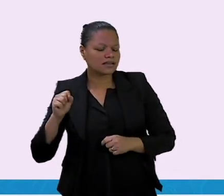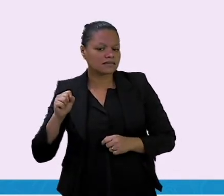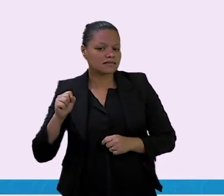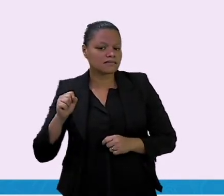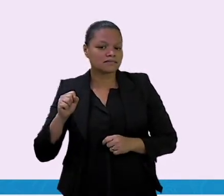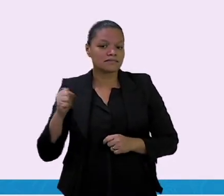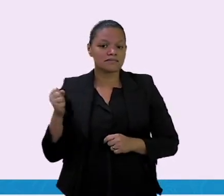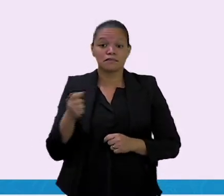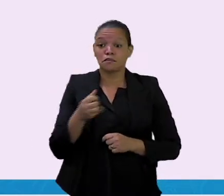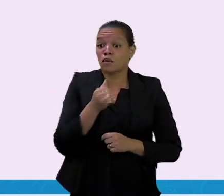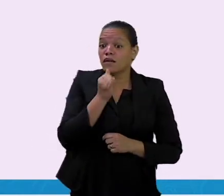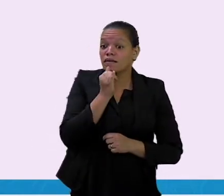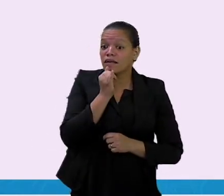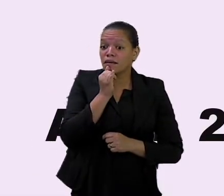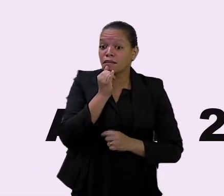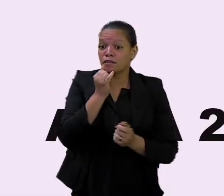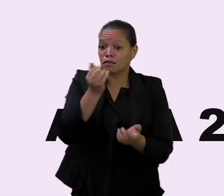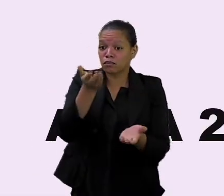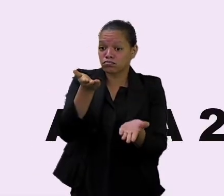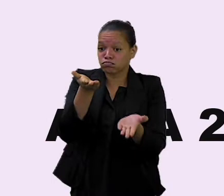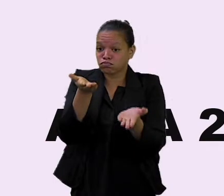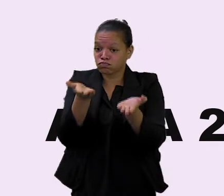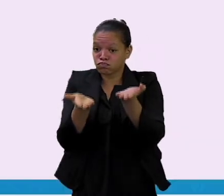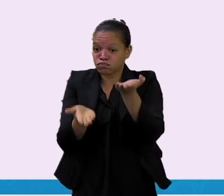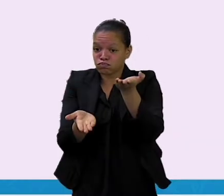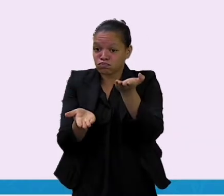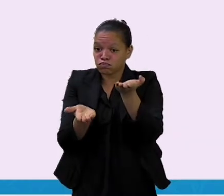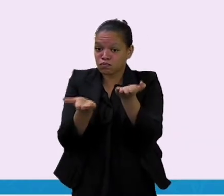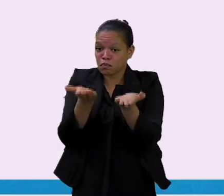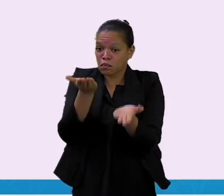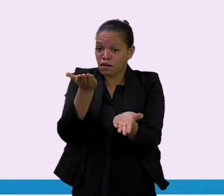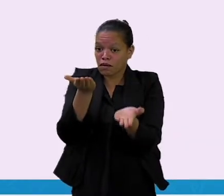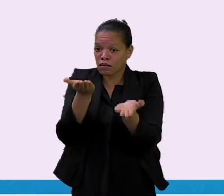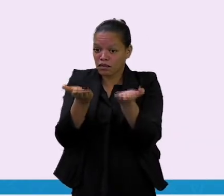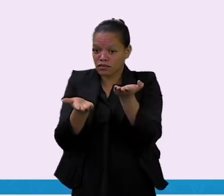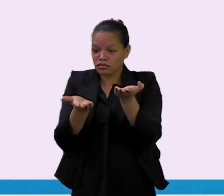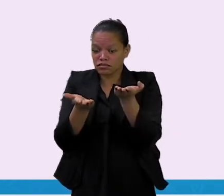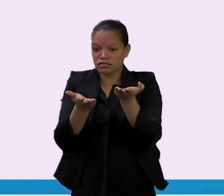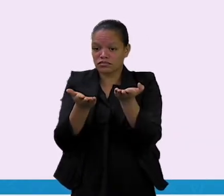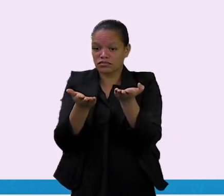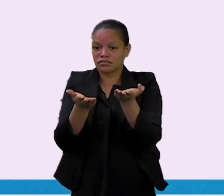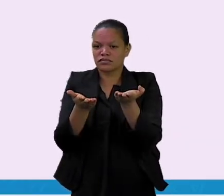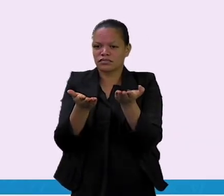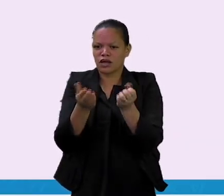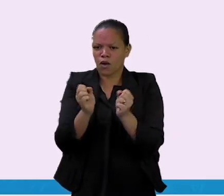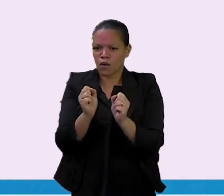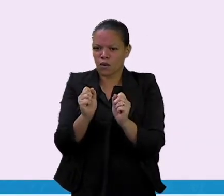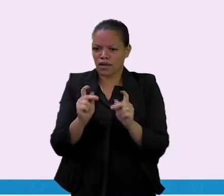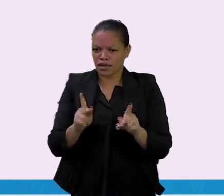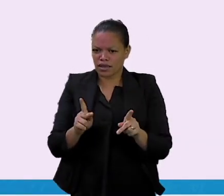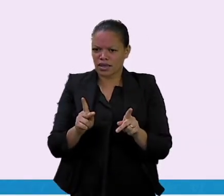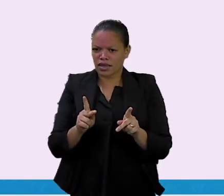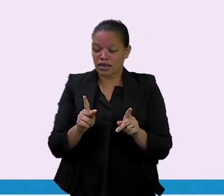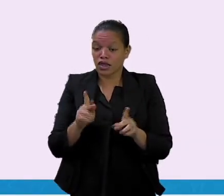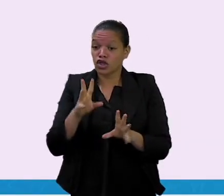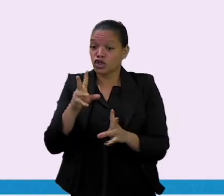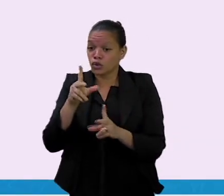a balança, mesmo? Todos esses aqui são um tipo de balança, mas uma balança que